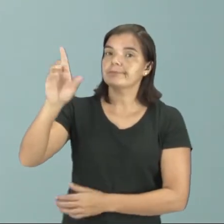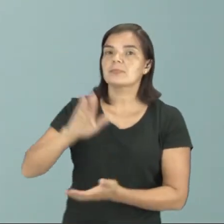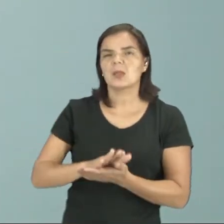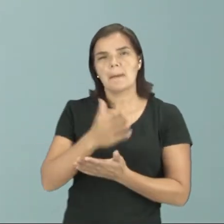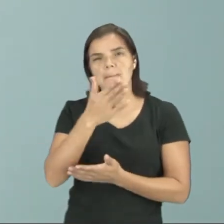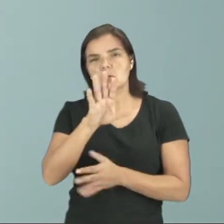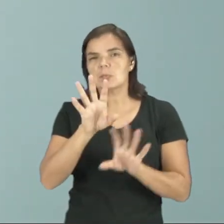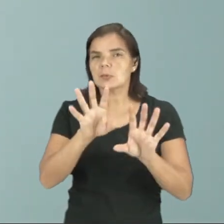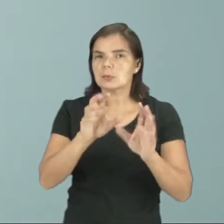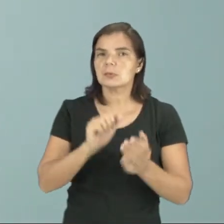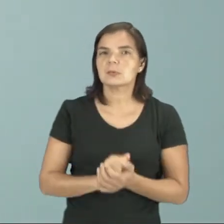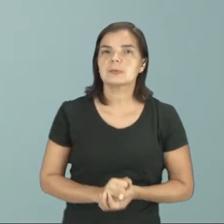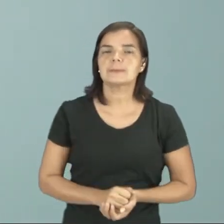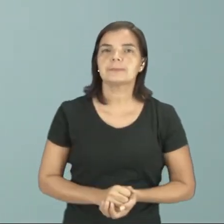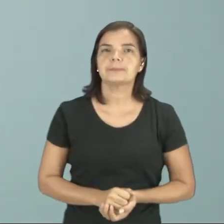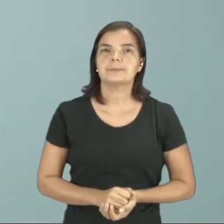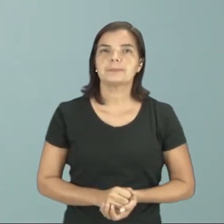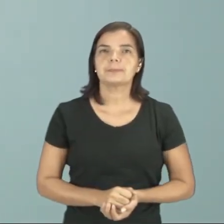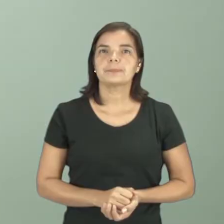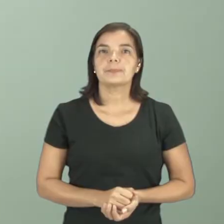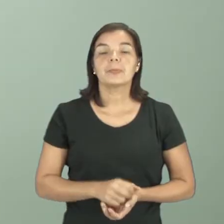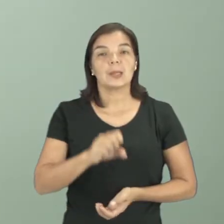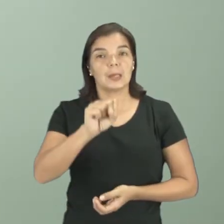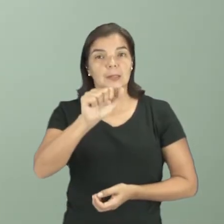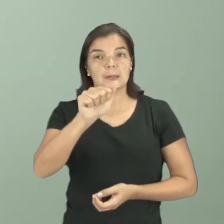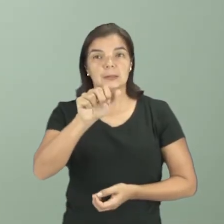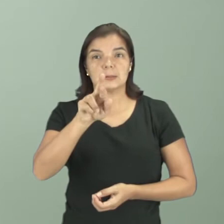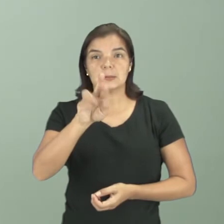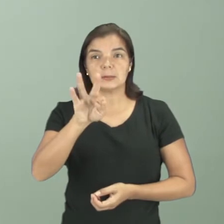mais ou menos isso, tá, gente? Sartre,